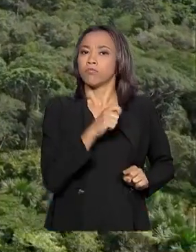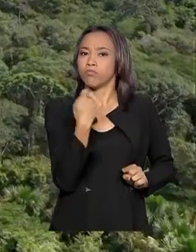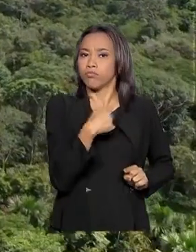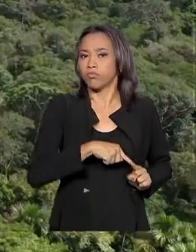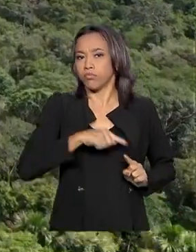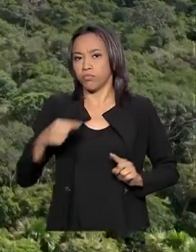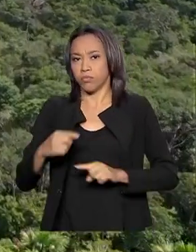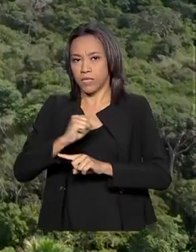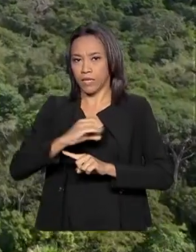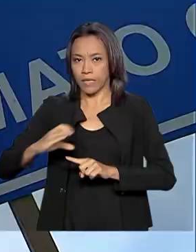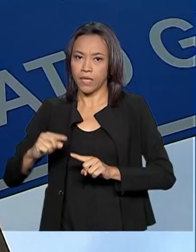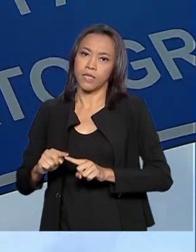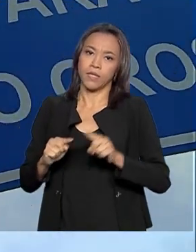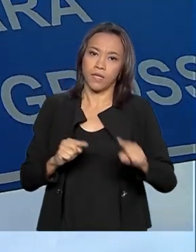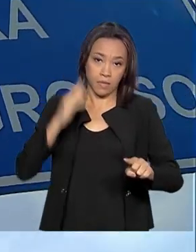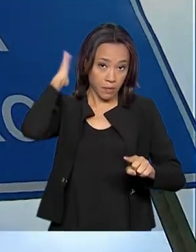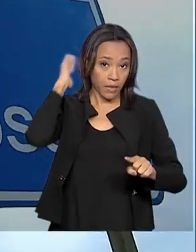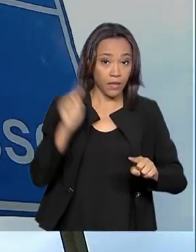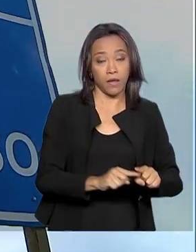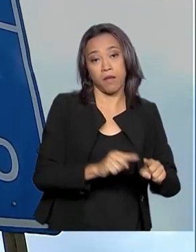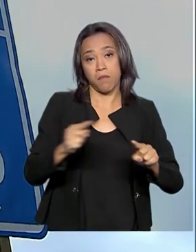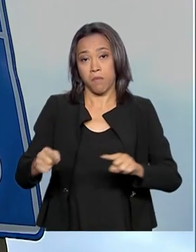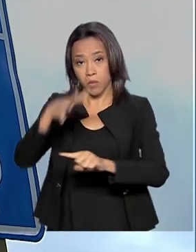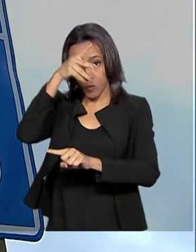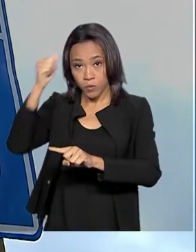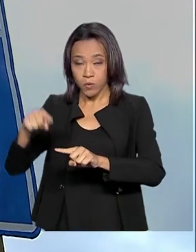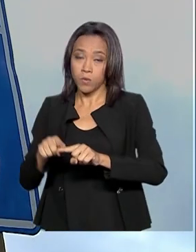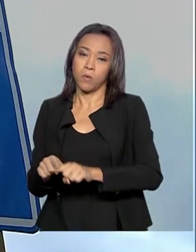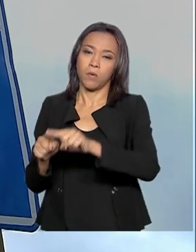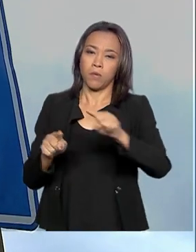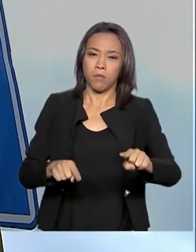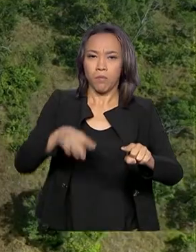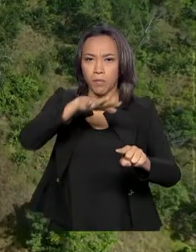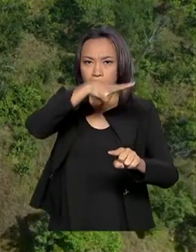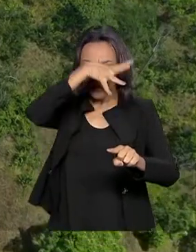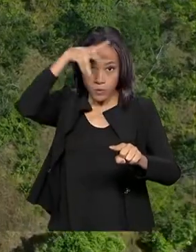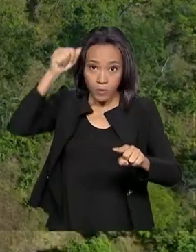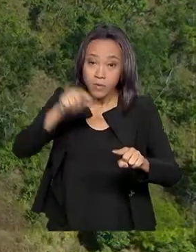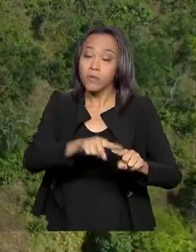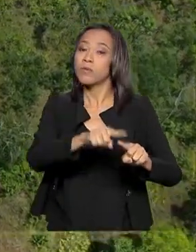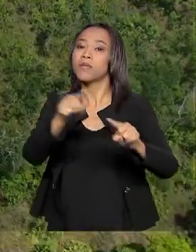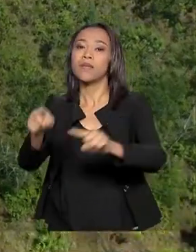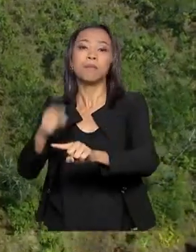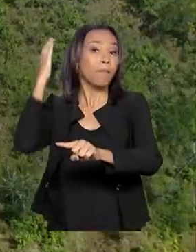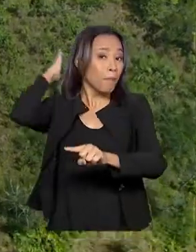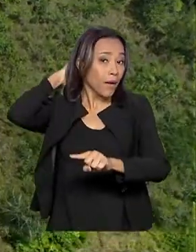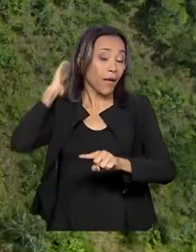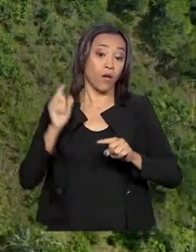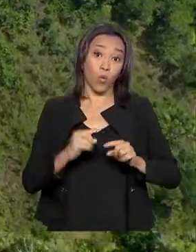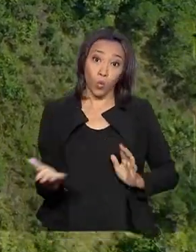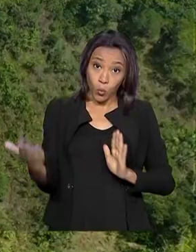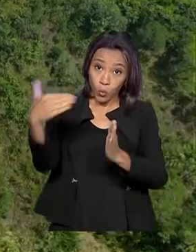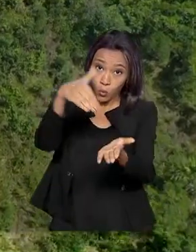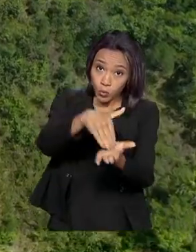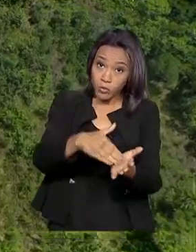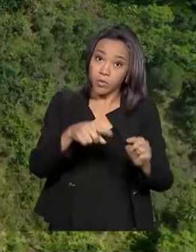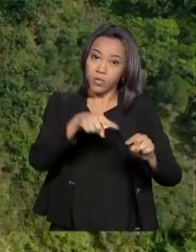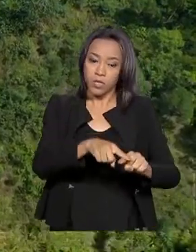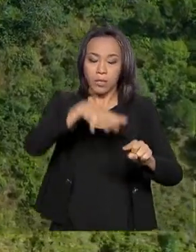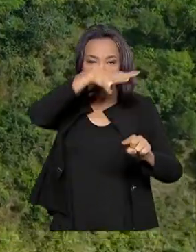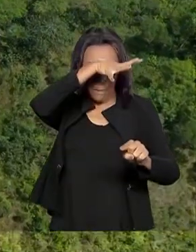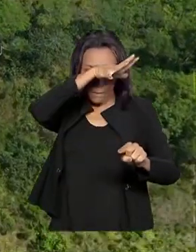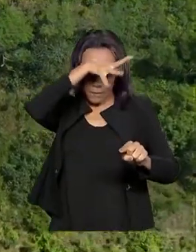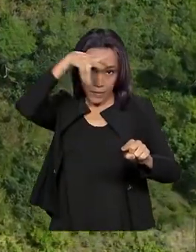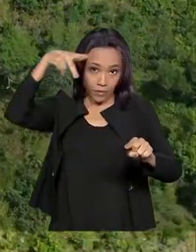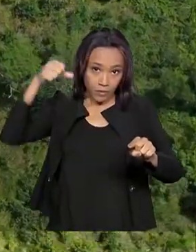Santa Catarina, Paraná, Mato Grosso do Sul, Mato Grosso e Pará. O último trecho entre Mato Grosso e Pará é que